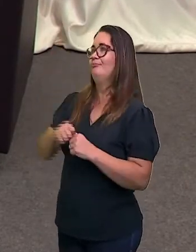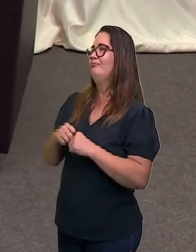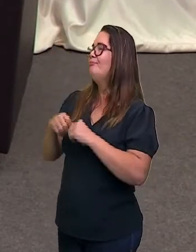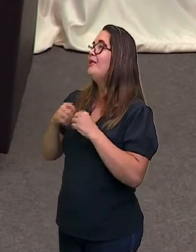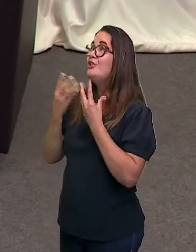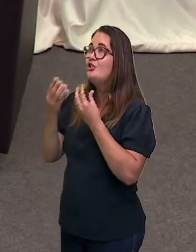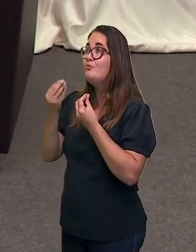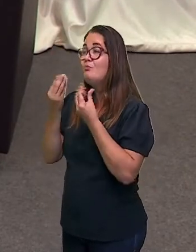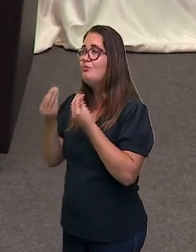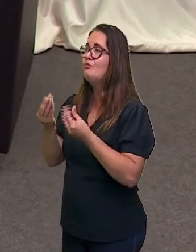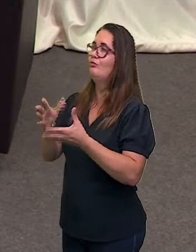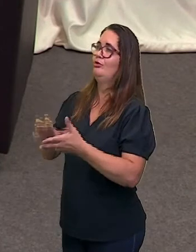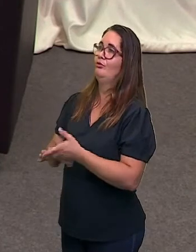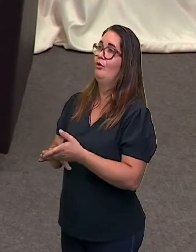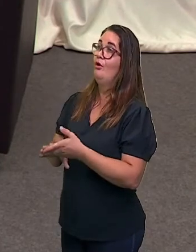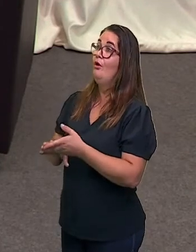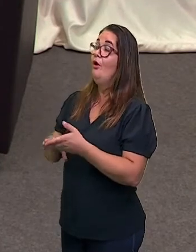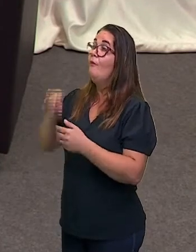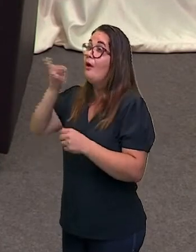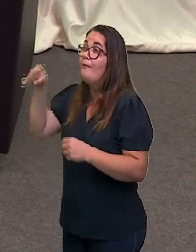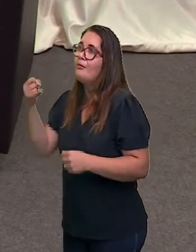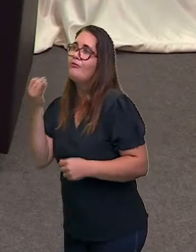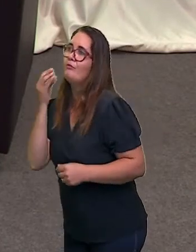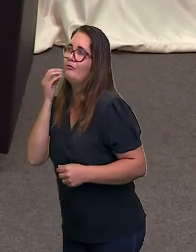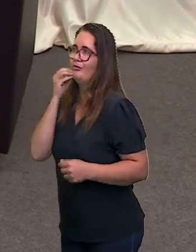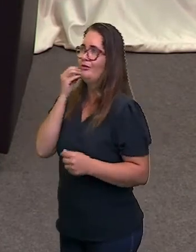tive a oportunidade de